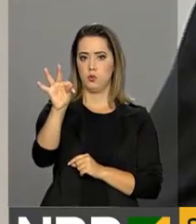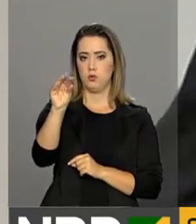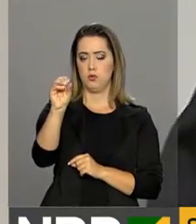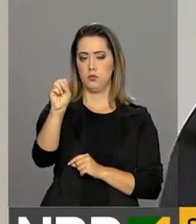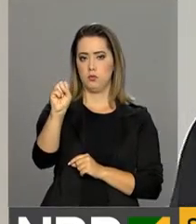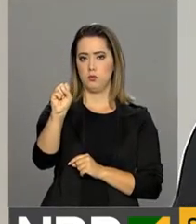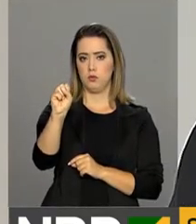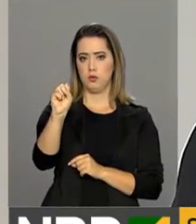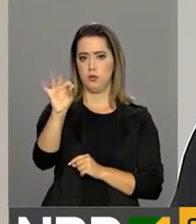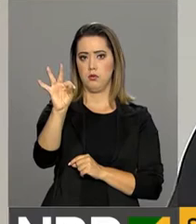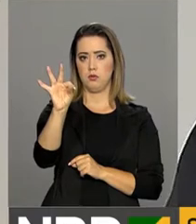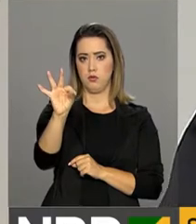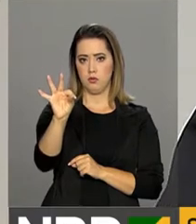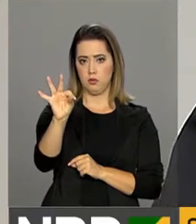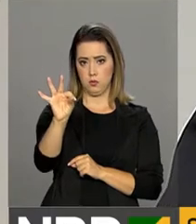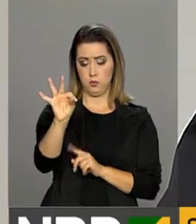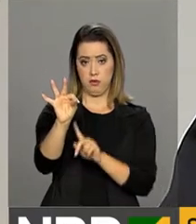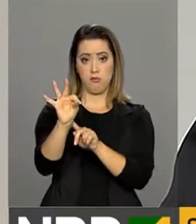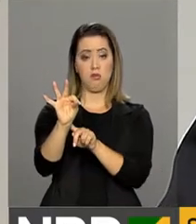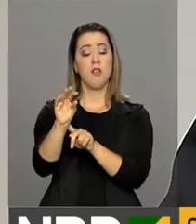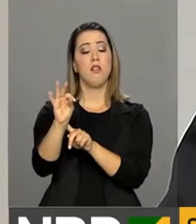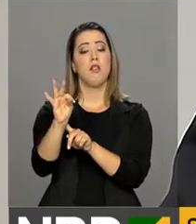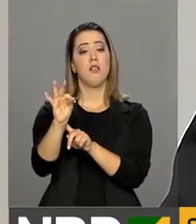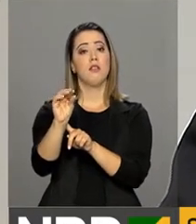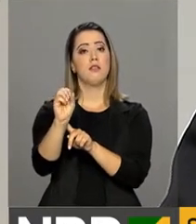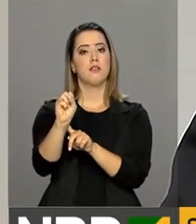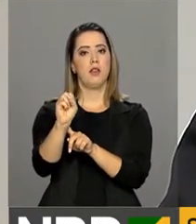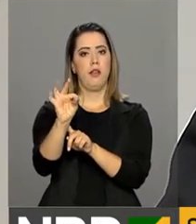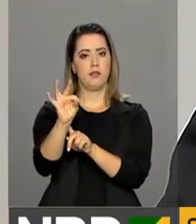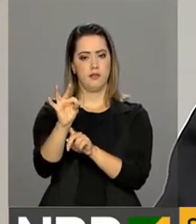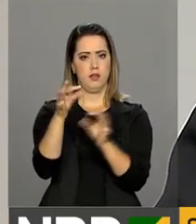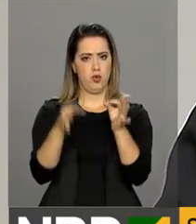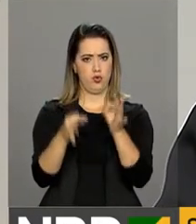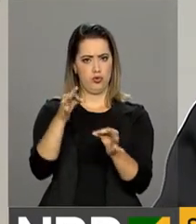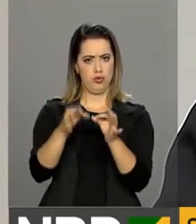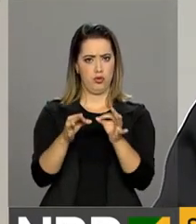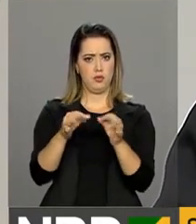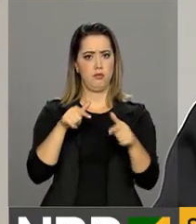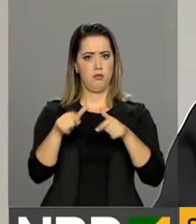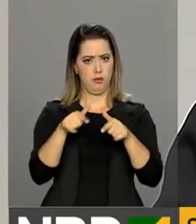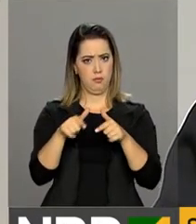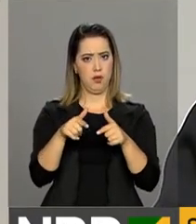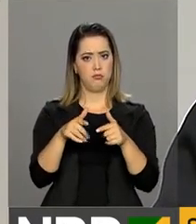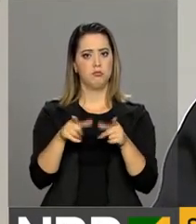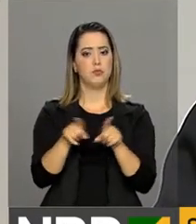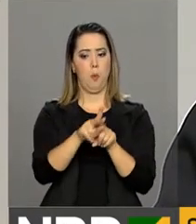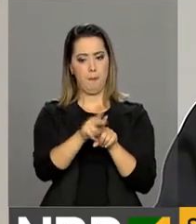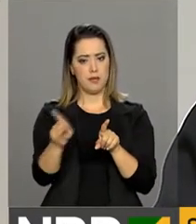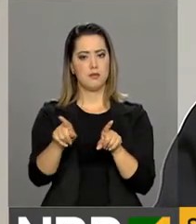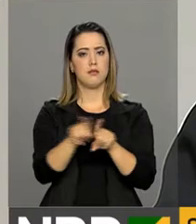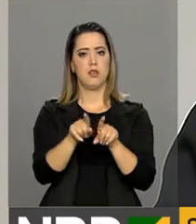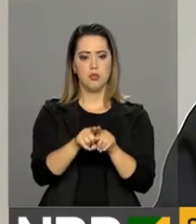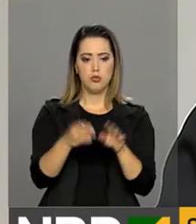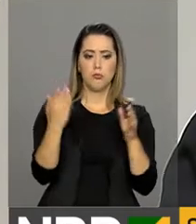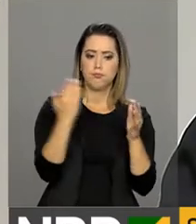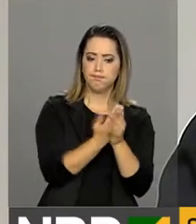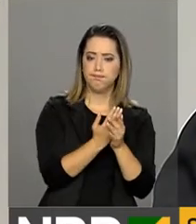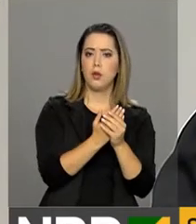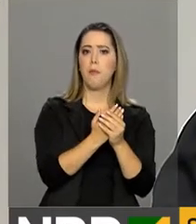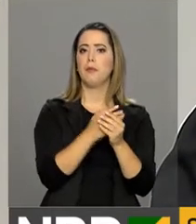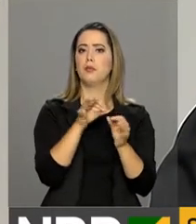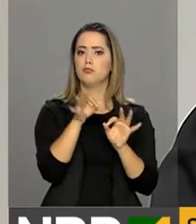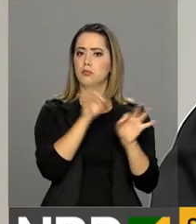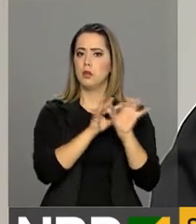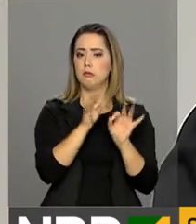ives gandra martins filho nós mandamos para lá houve